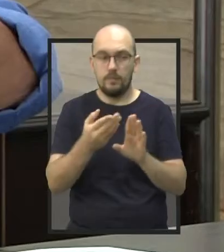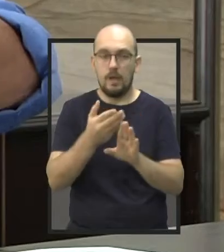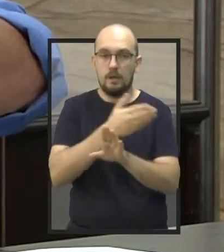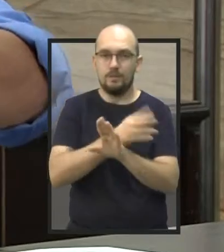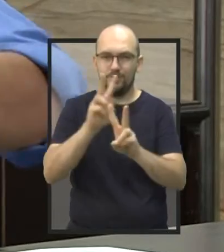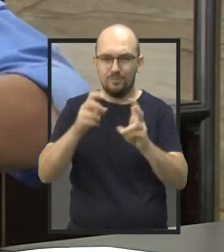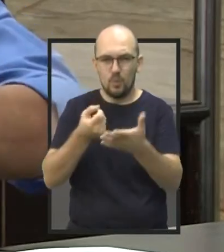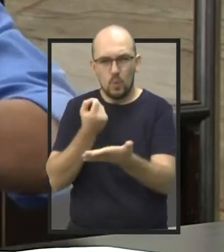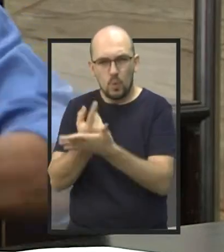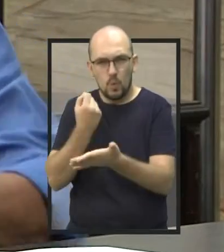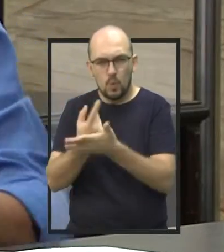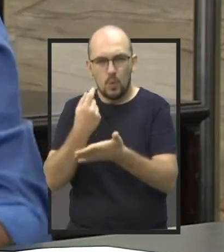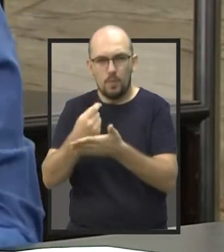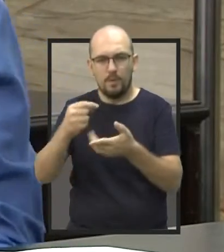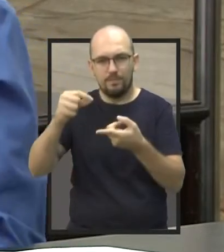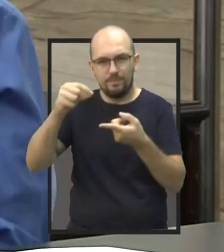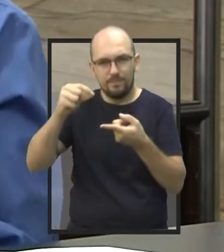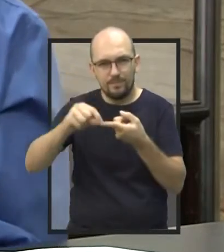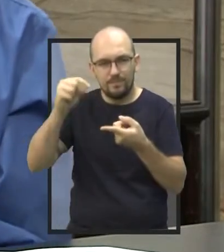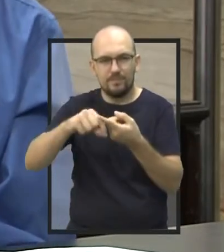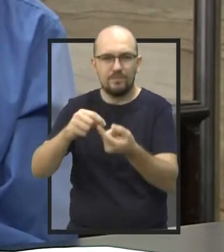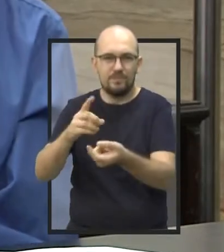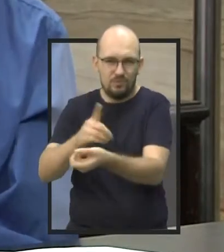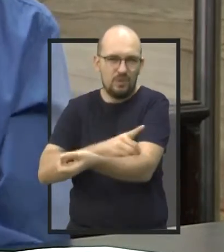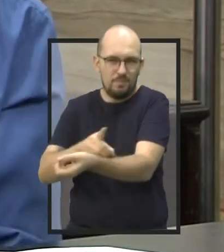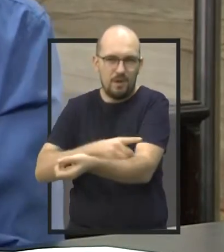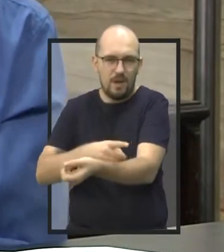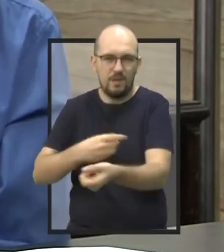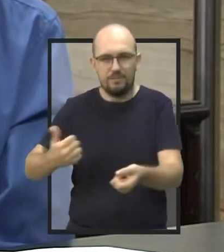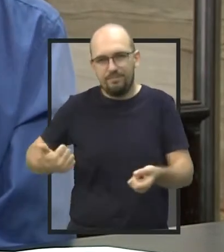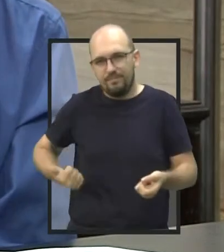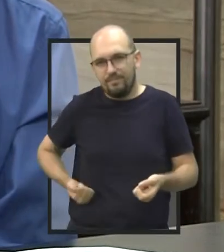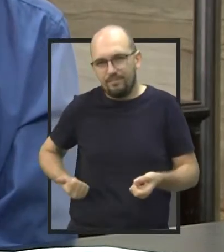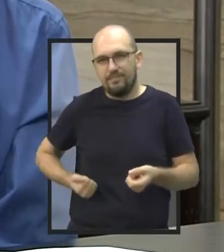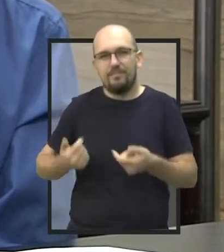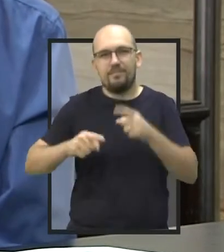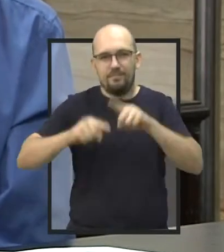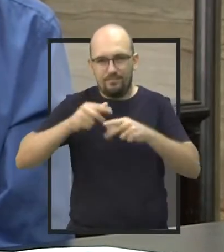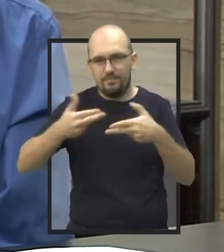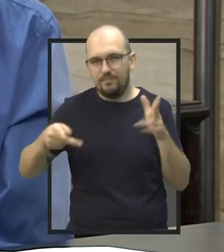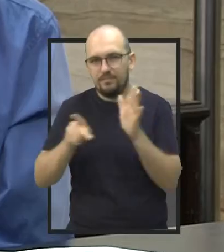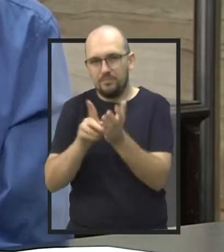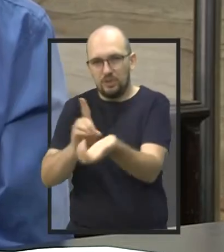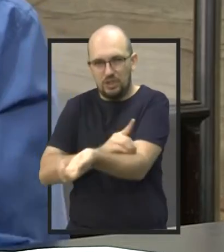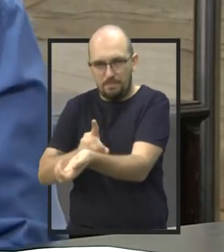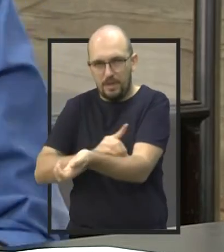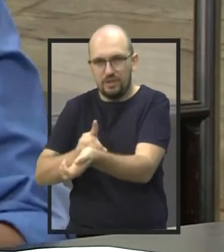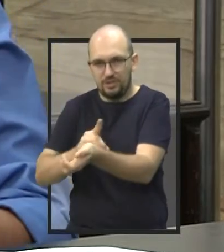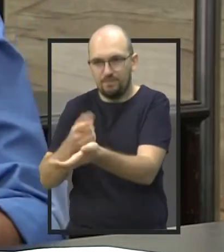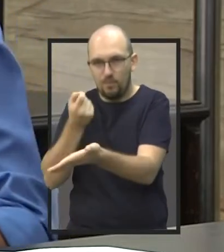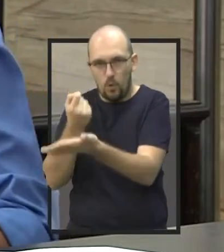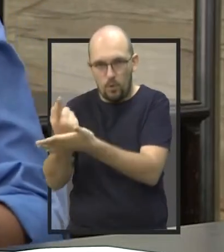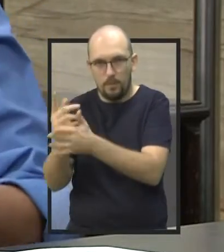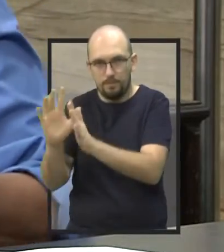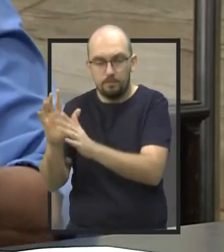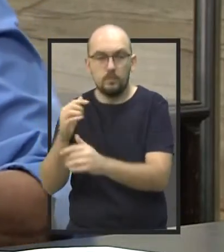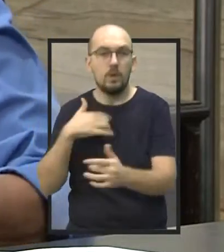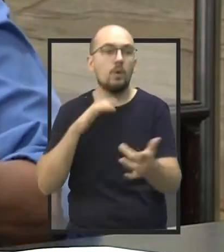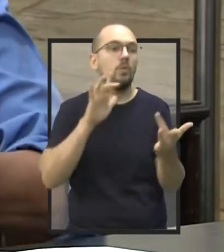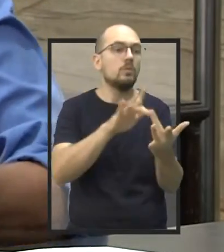e agulhas e seringas para o pessoal diabético. Eu já estou entrando em contato com algumas pessoas daqui da nossa cidade, tentando